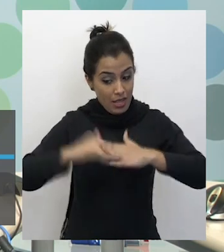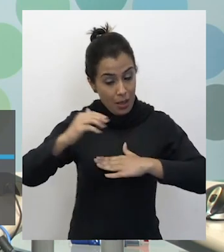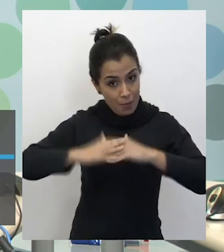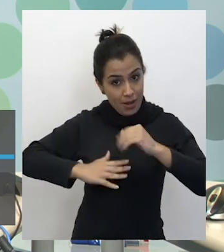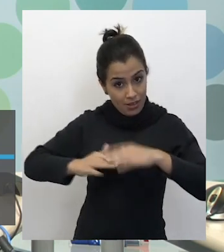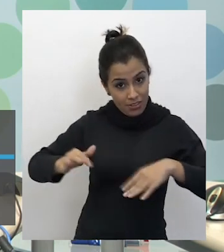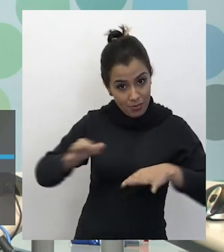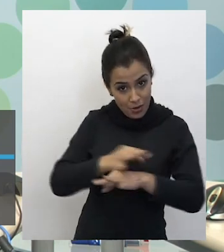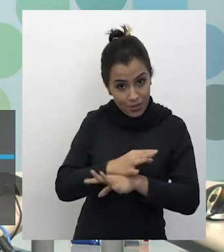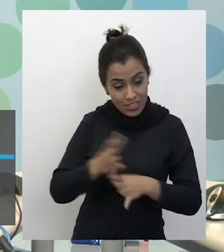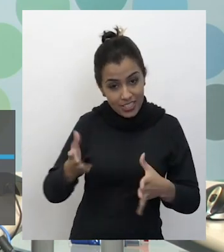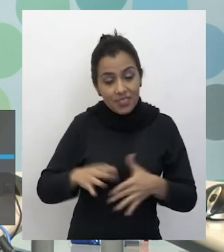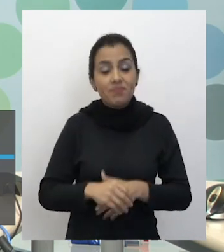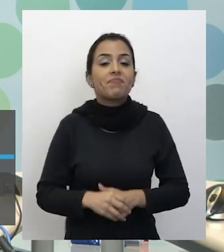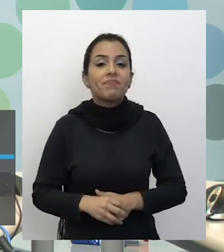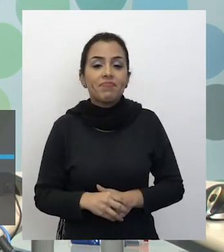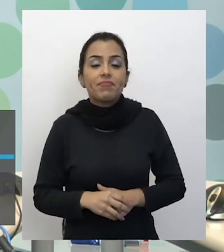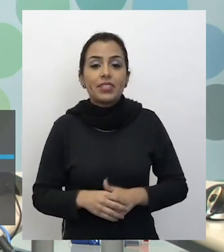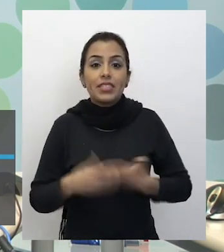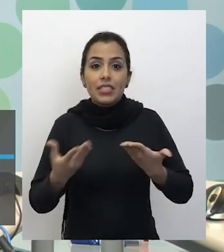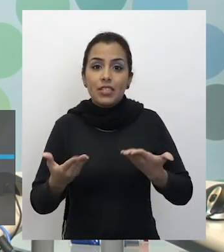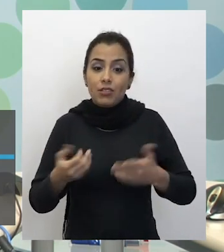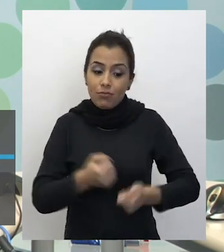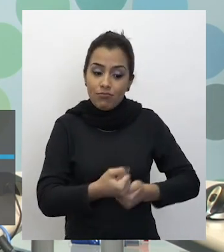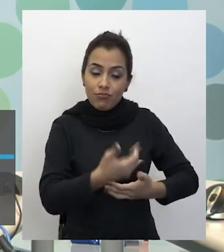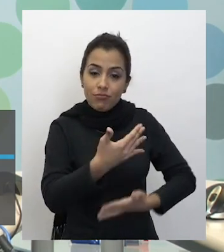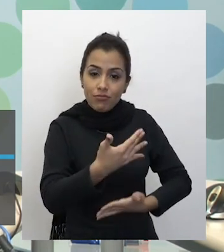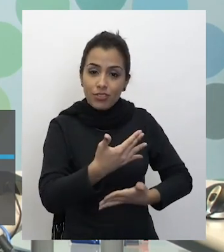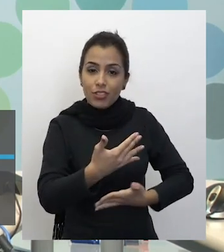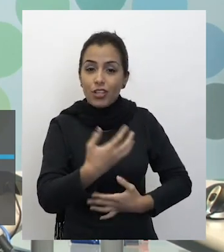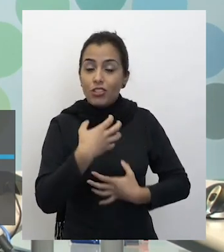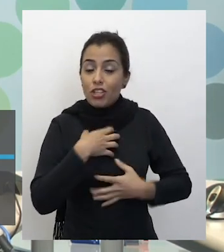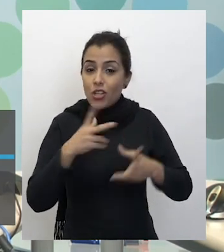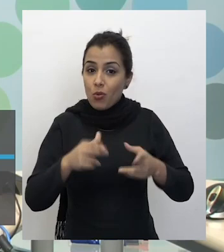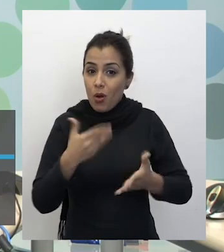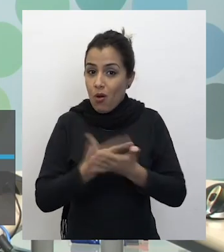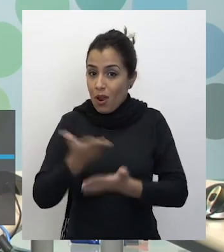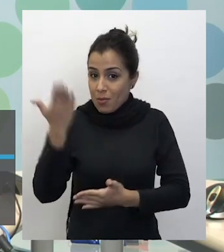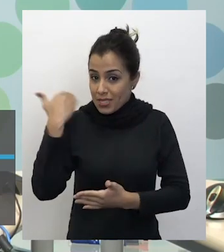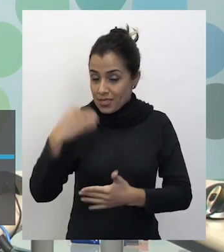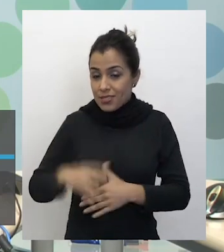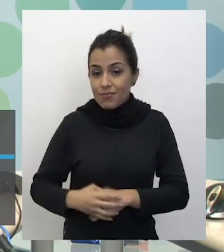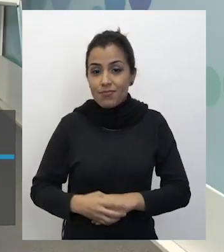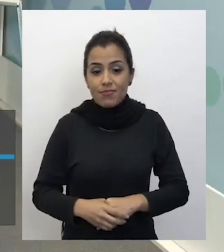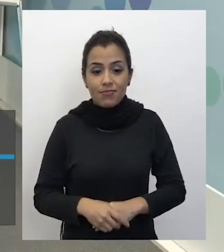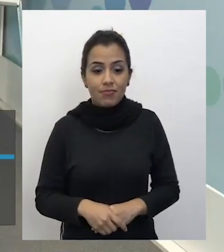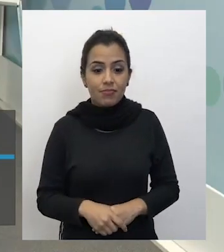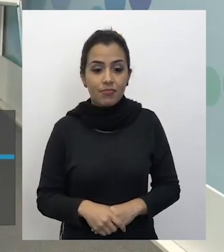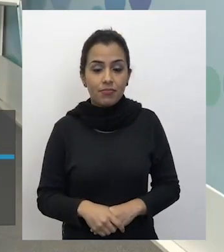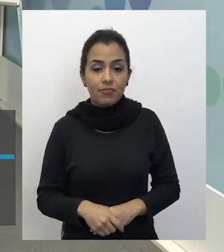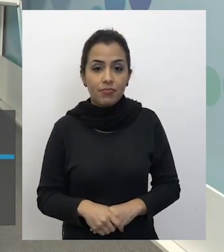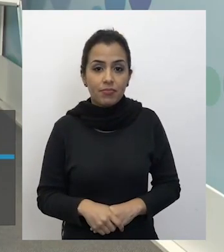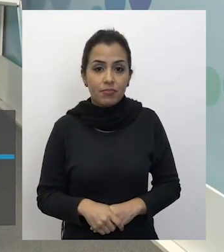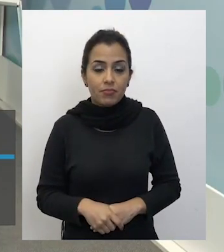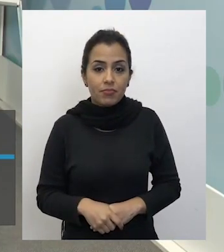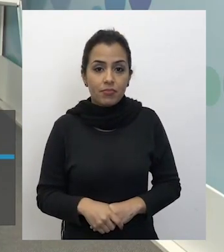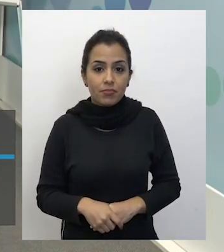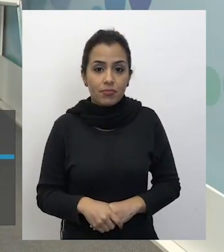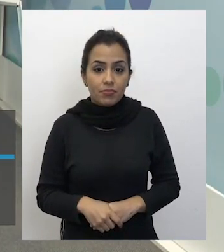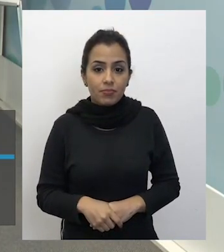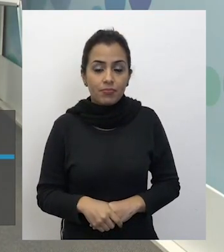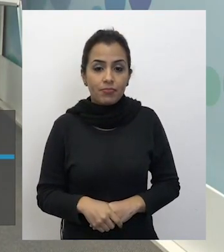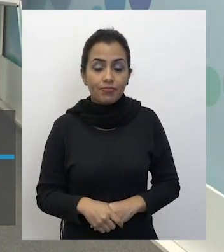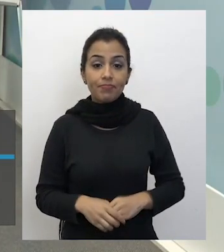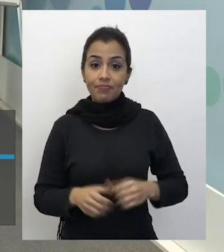Edi Joel? Sim. Vamos aí fazendo um bom chat no modelo que foi feito na aula passada. Muito bem, gente. Então, para